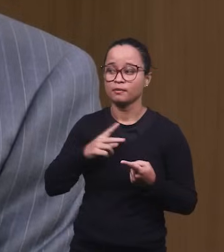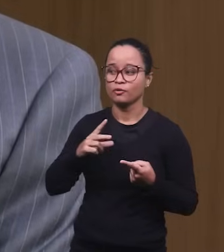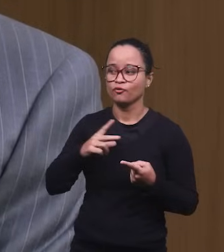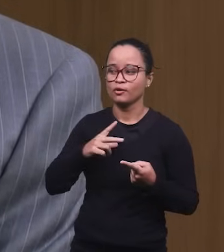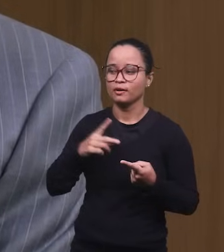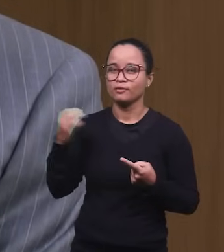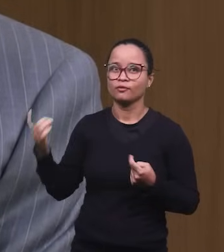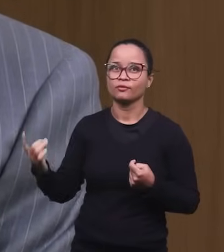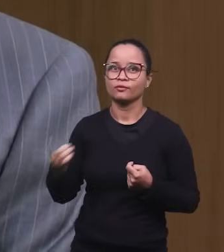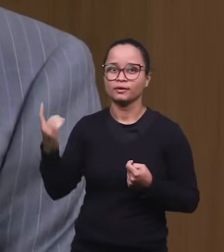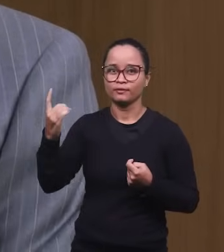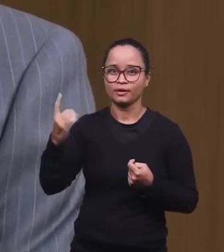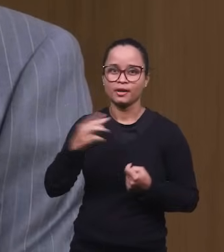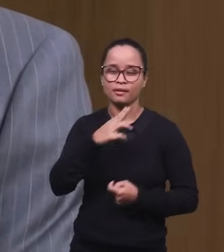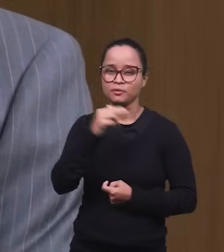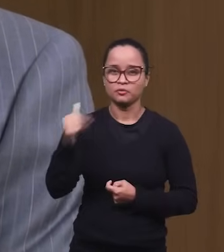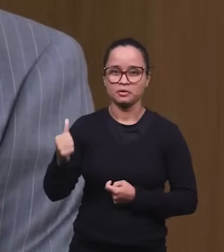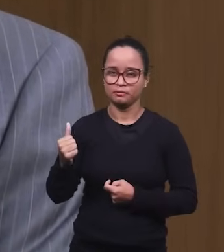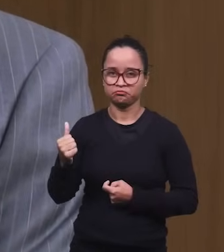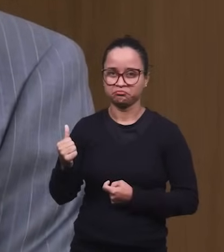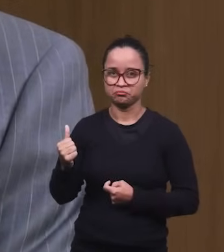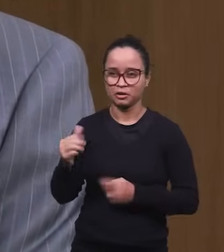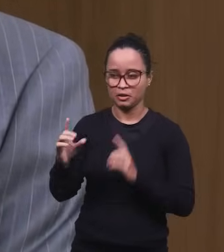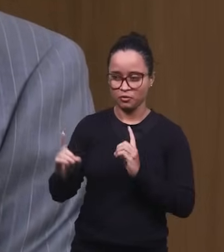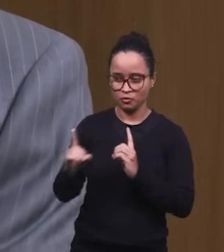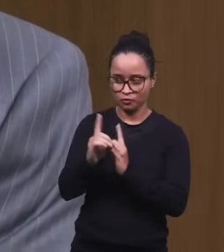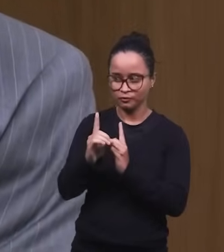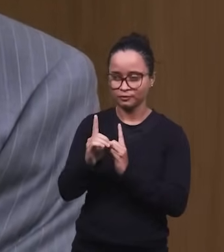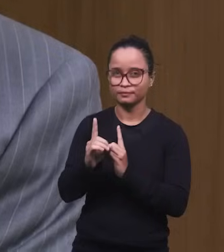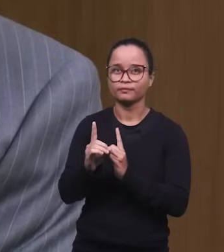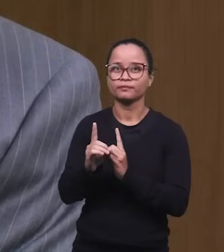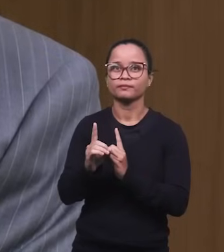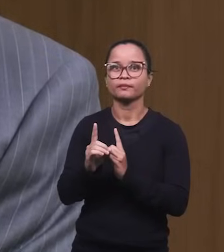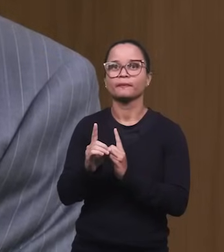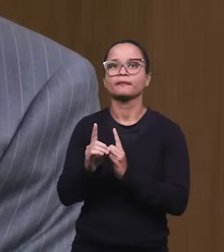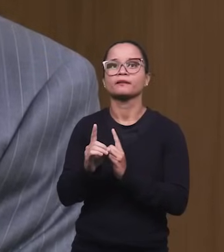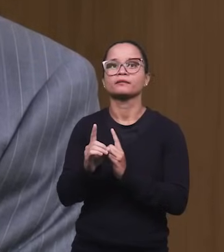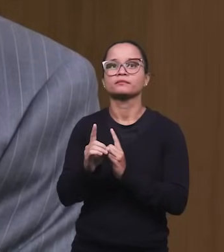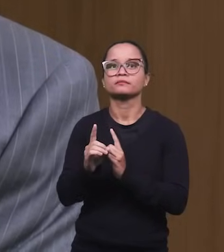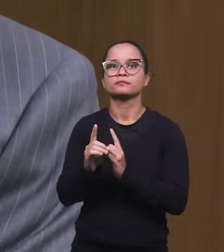experiência pessoal com Davi. Ela nunca tinha tido. É o primeiro encontro.